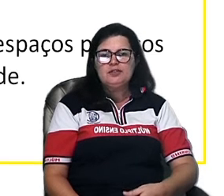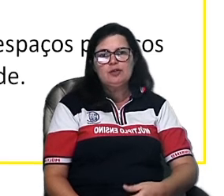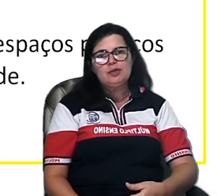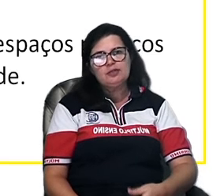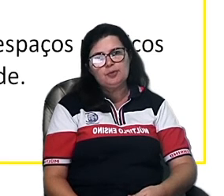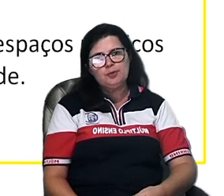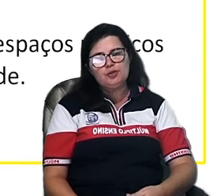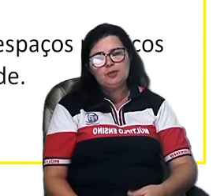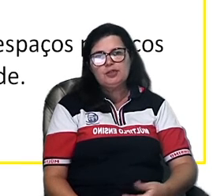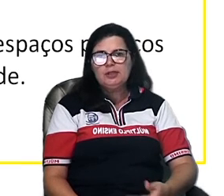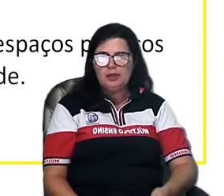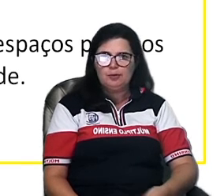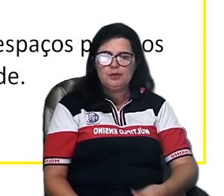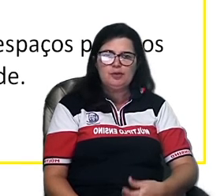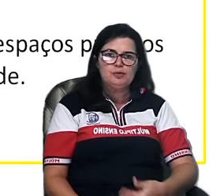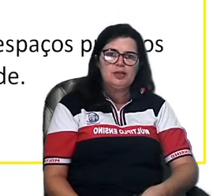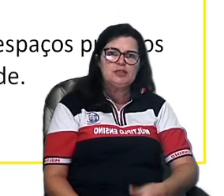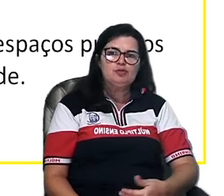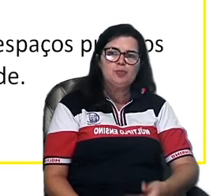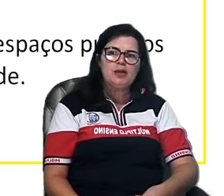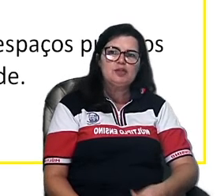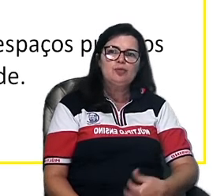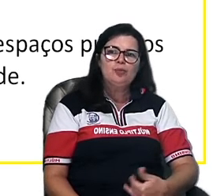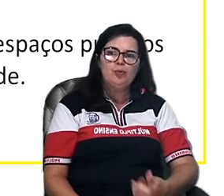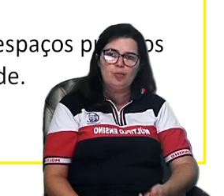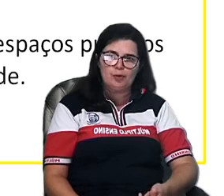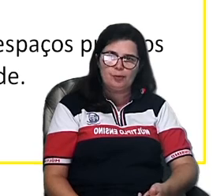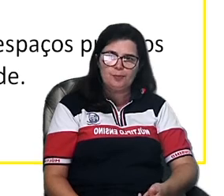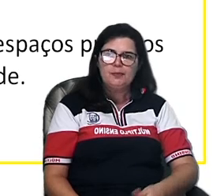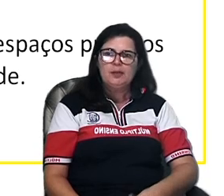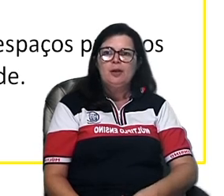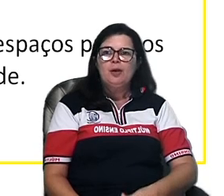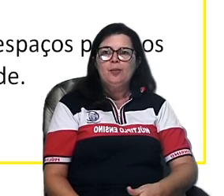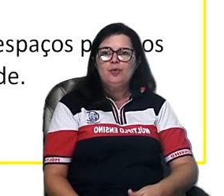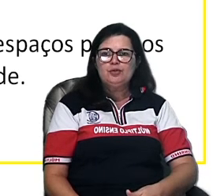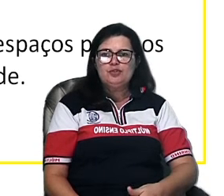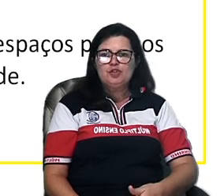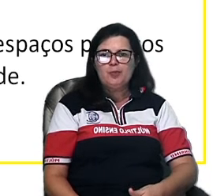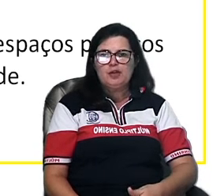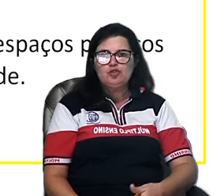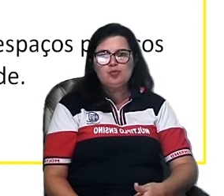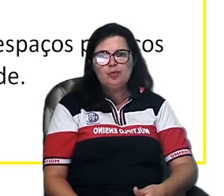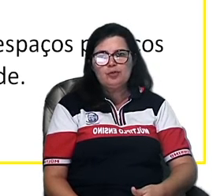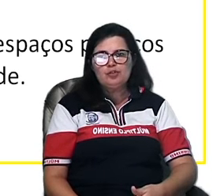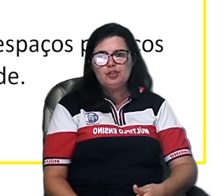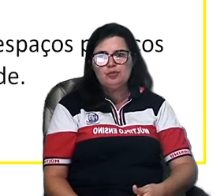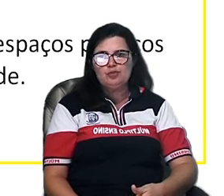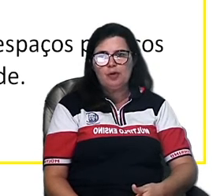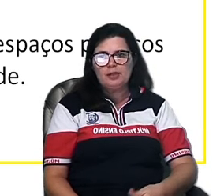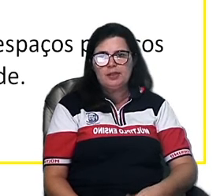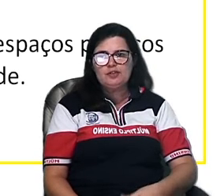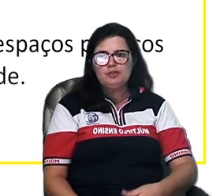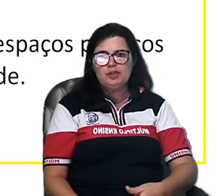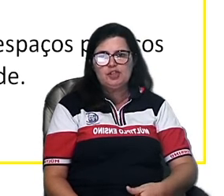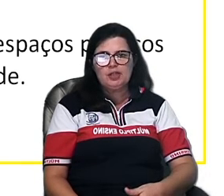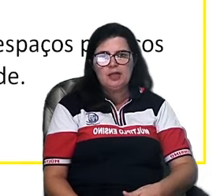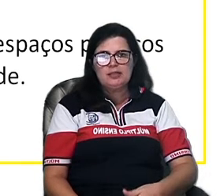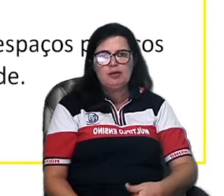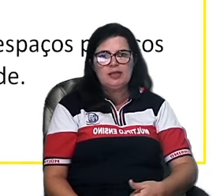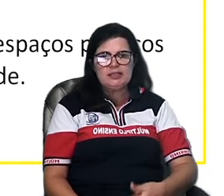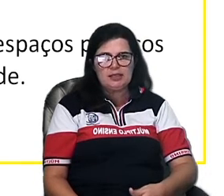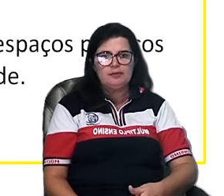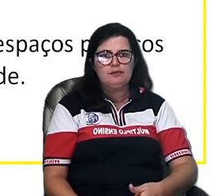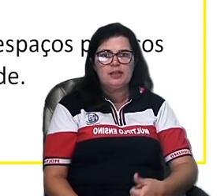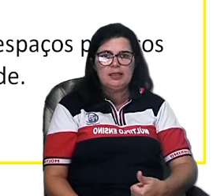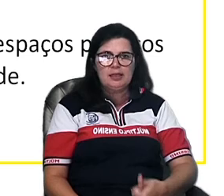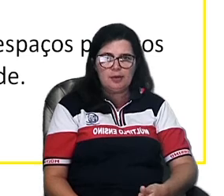a livre circulação de pessoas? Não. Isso acontece no espaço público. Muitos espaços públicos de uso coletivo são destinados